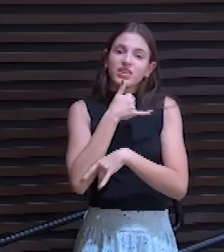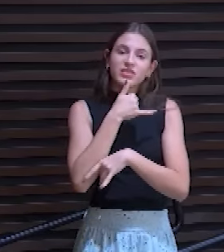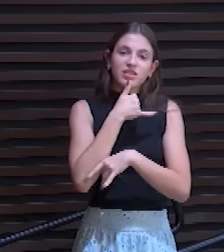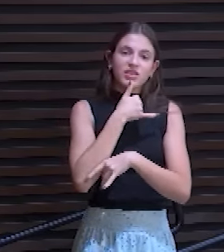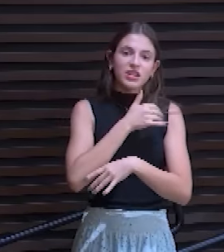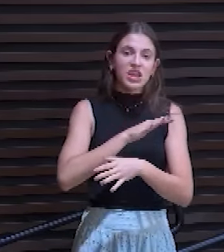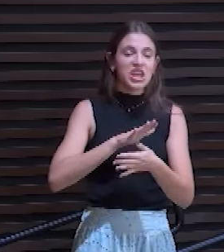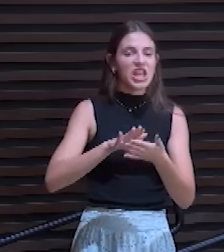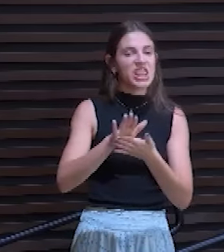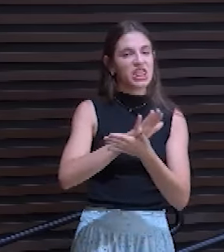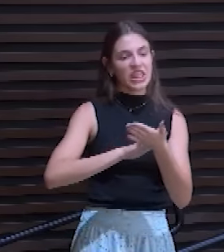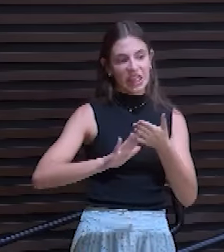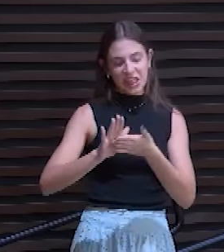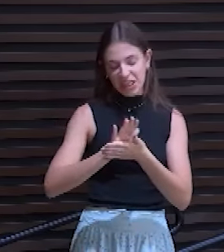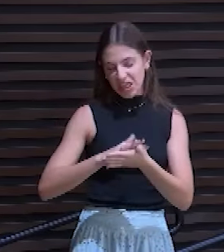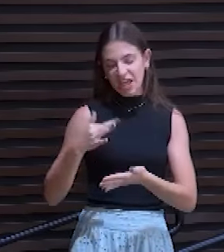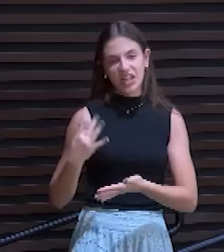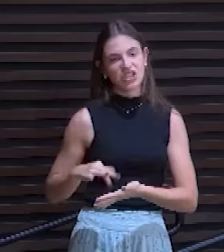acrescenta dores.